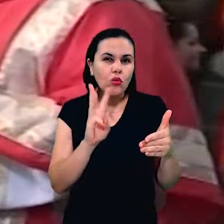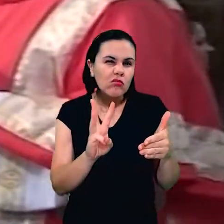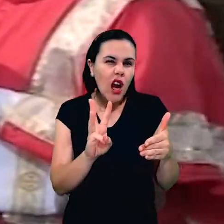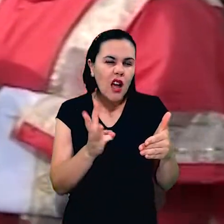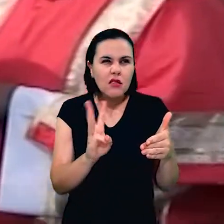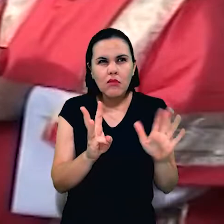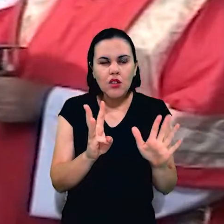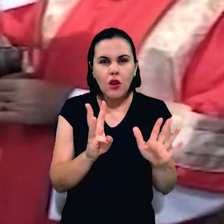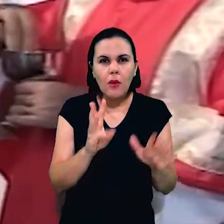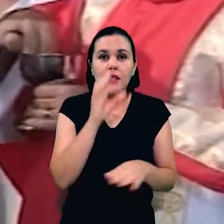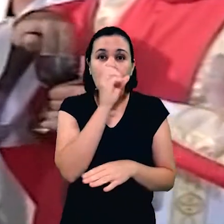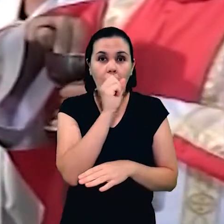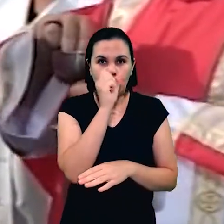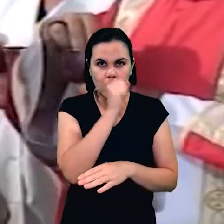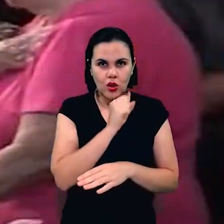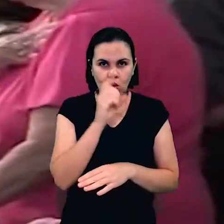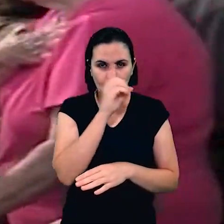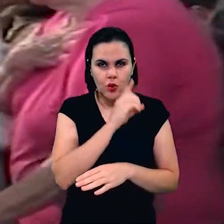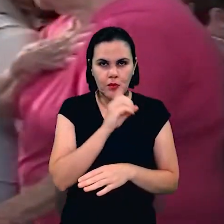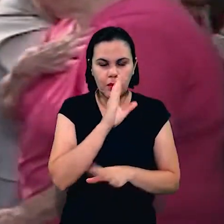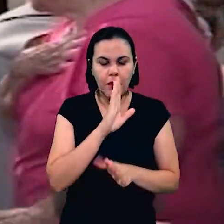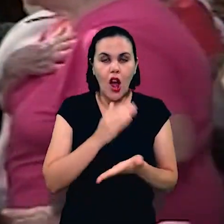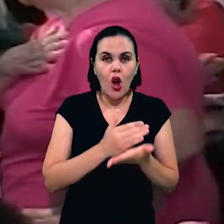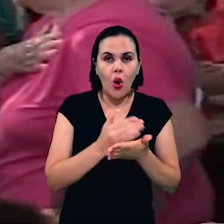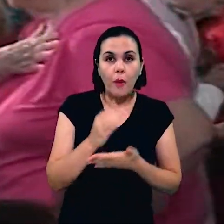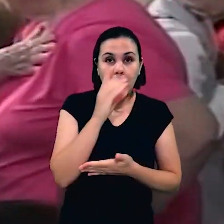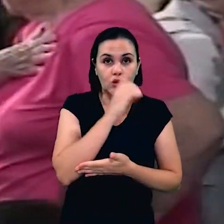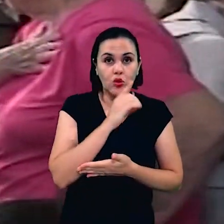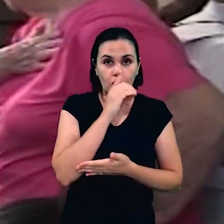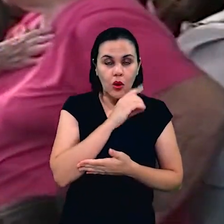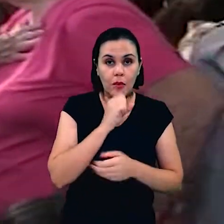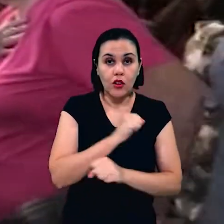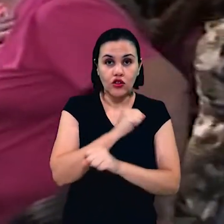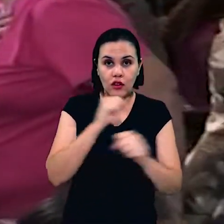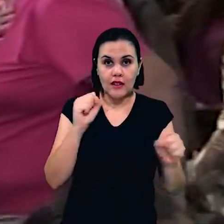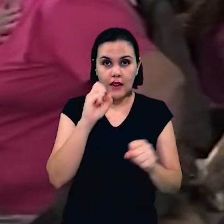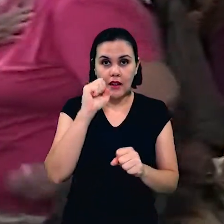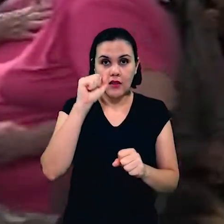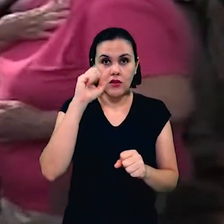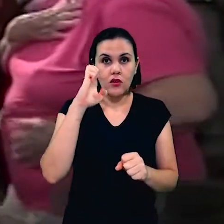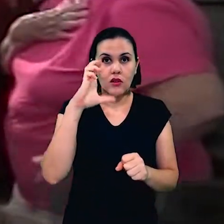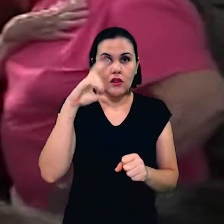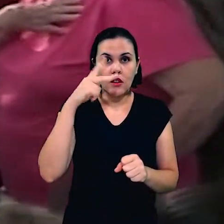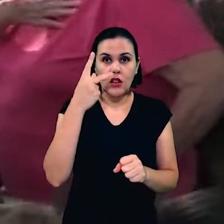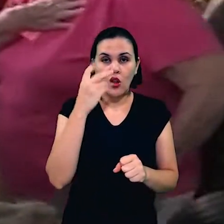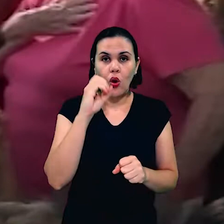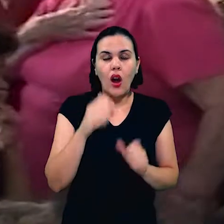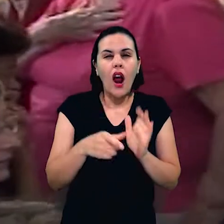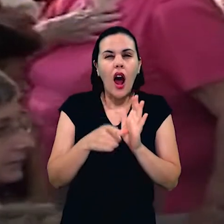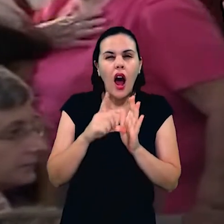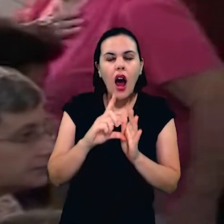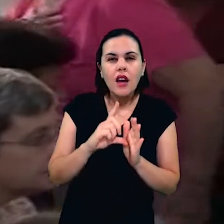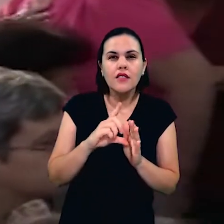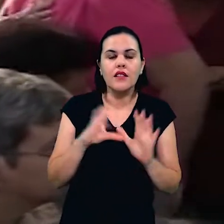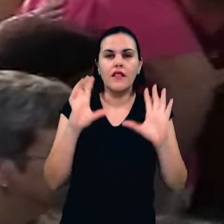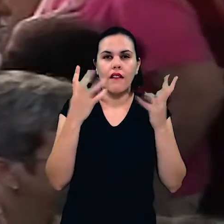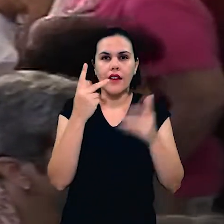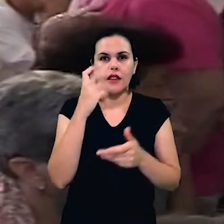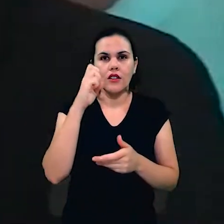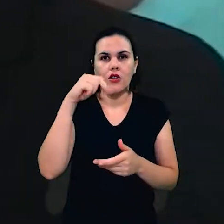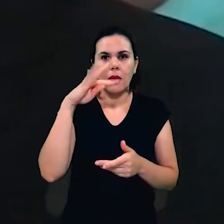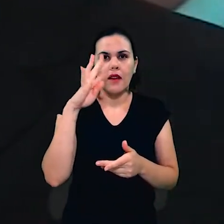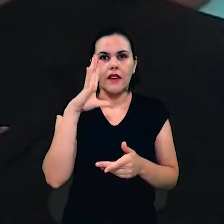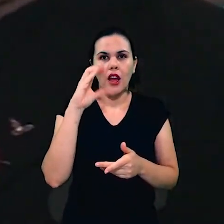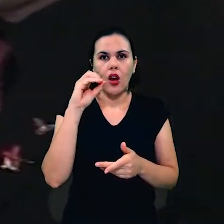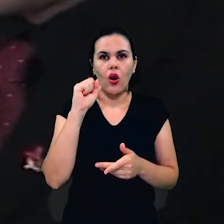Ela começa no domingo da Ascensão do Senhor, que é uma semana antes da festa de Pentecostes. E ela termina